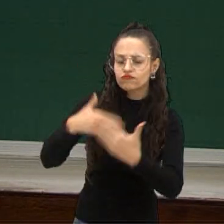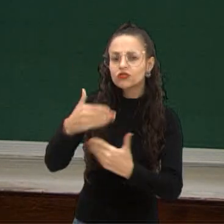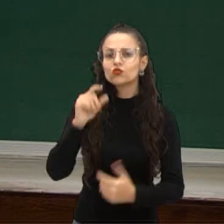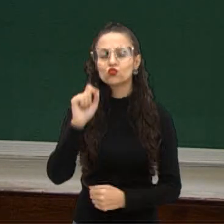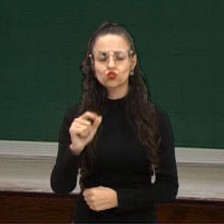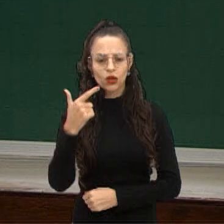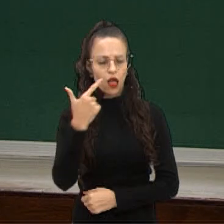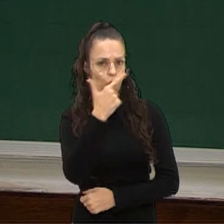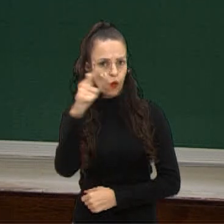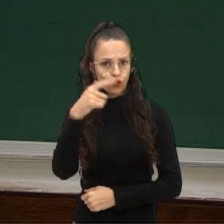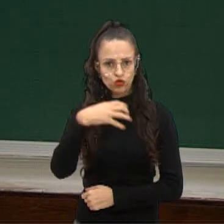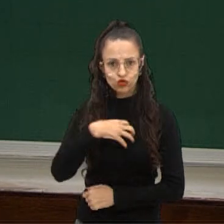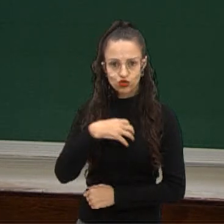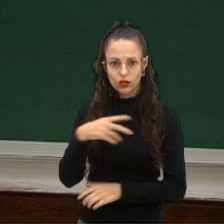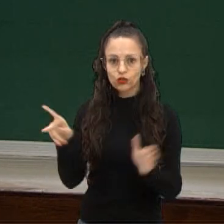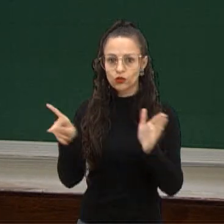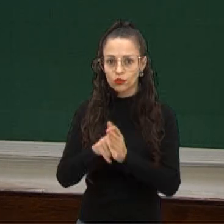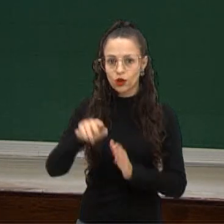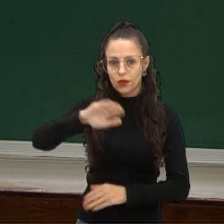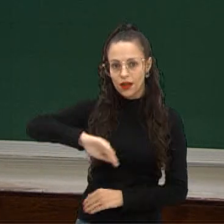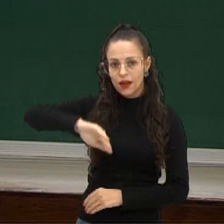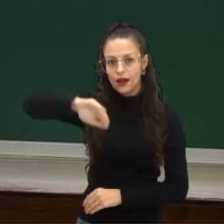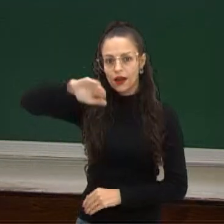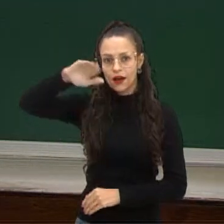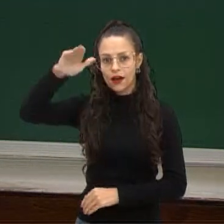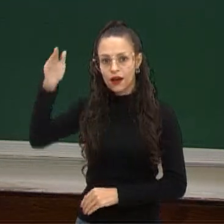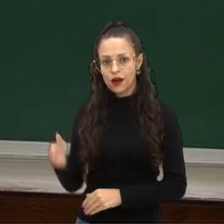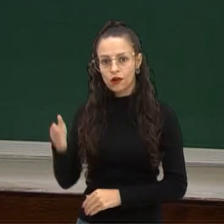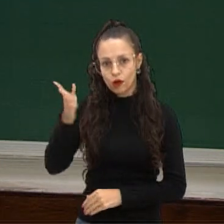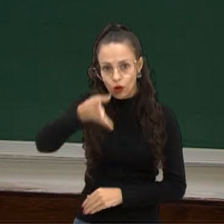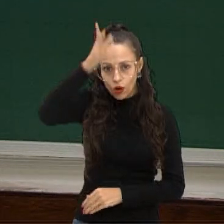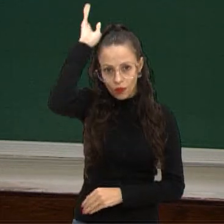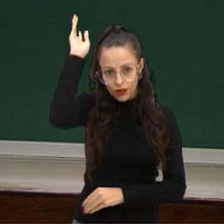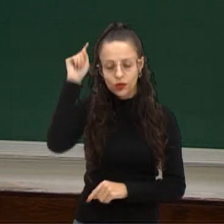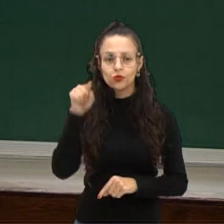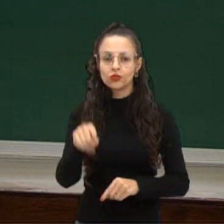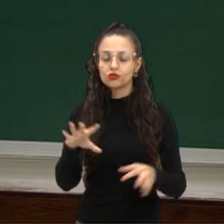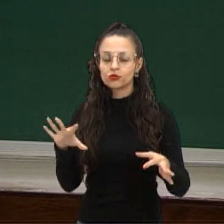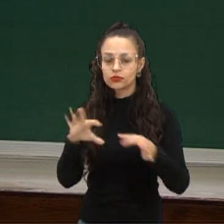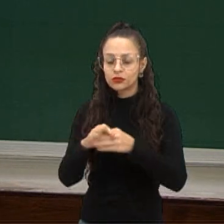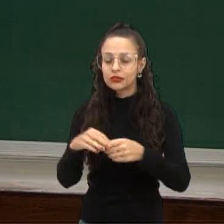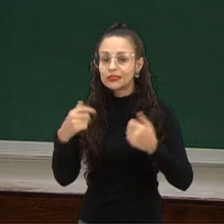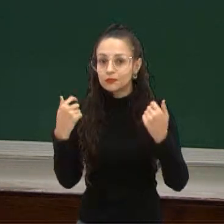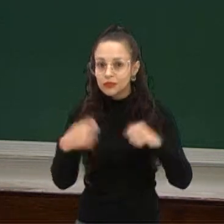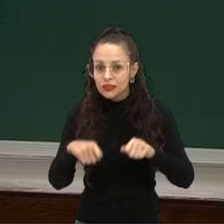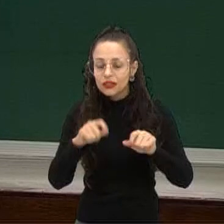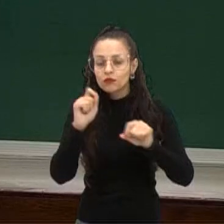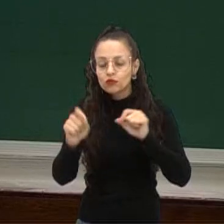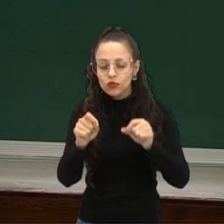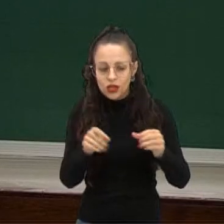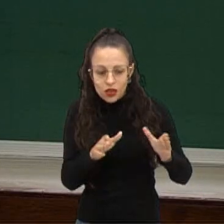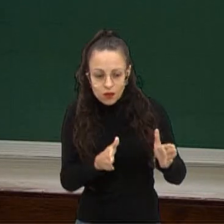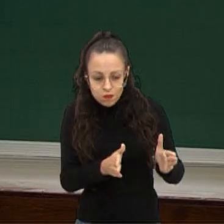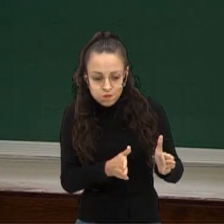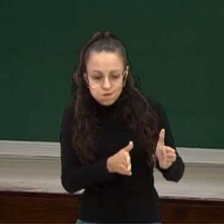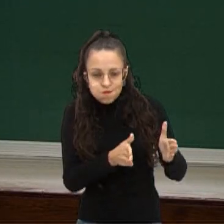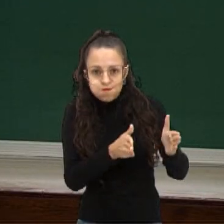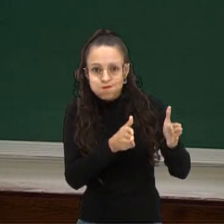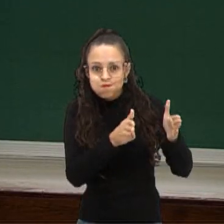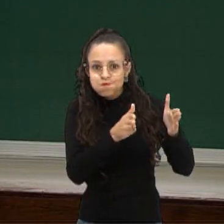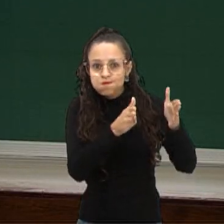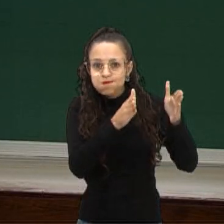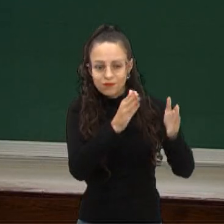um outro estilo, que é o do arco romano, né? E para isso, as paredes precisaram ficar mais grossas. Lembra aquelas paredes fortalezas